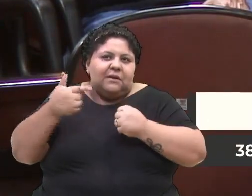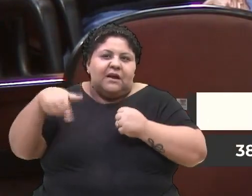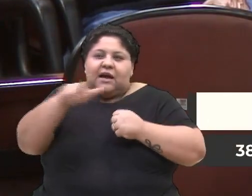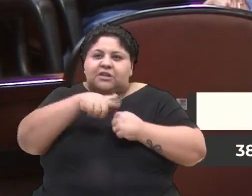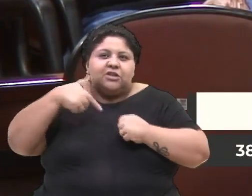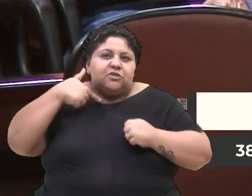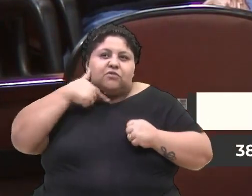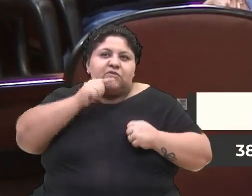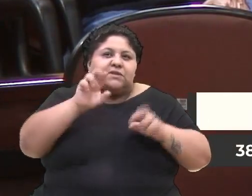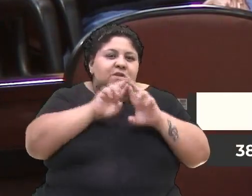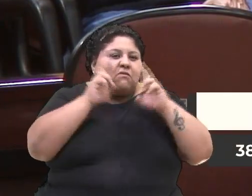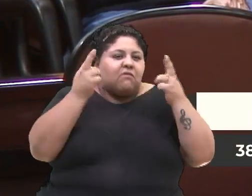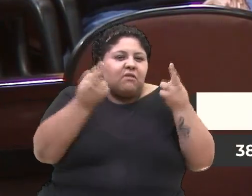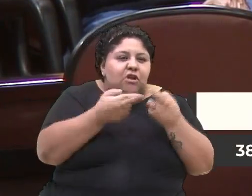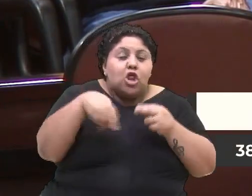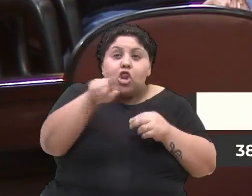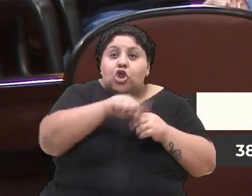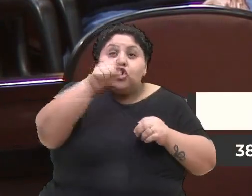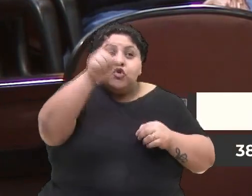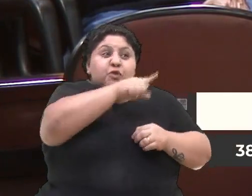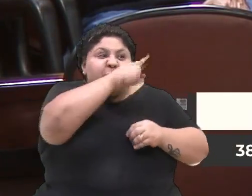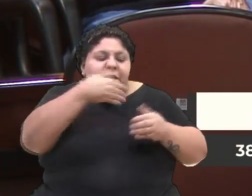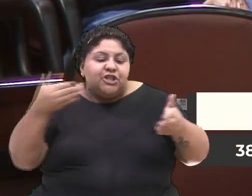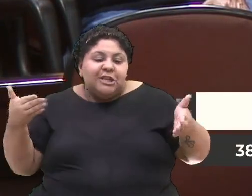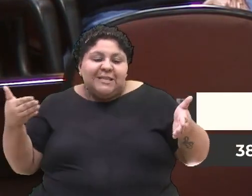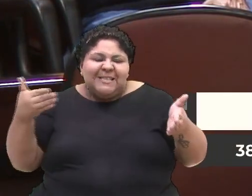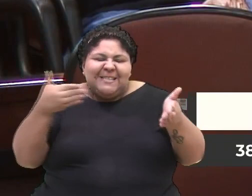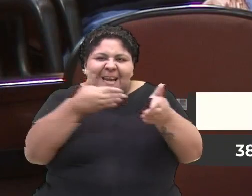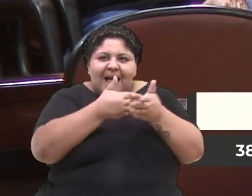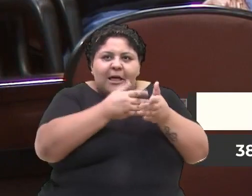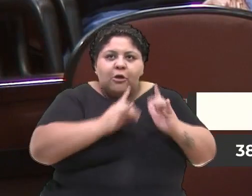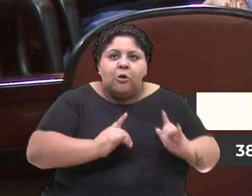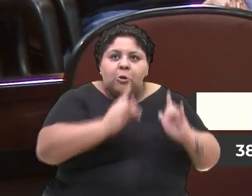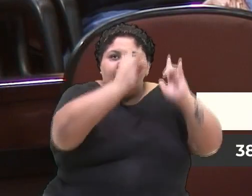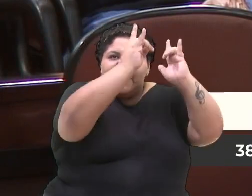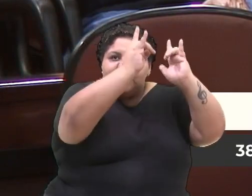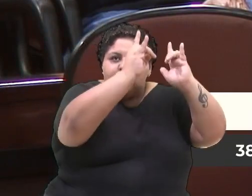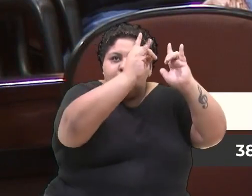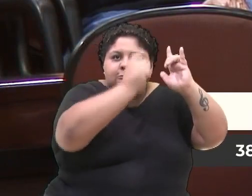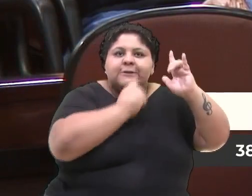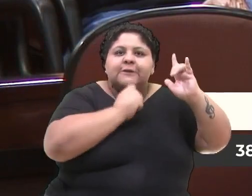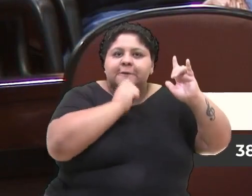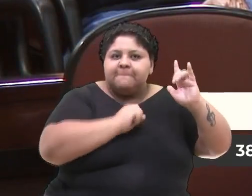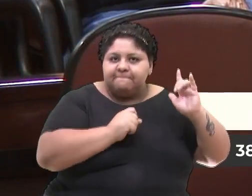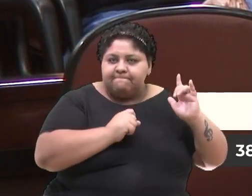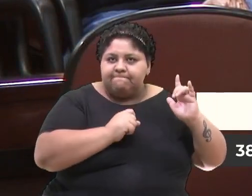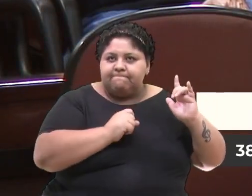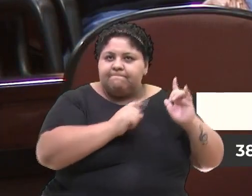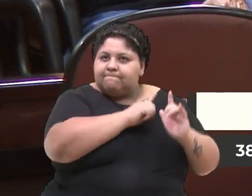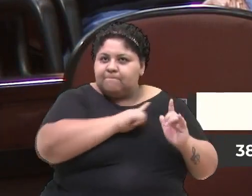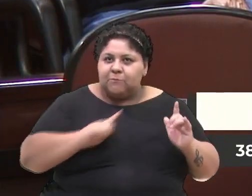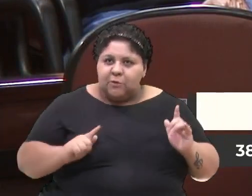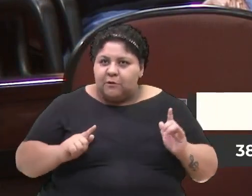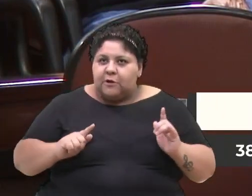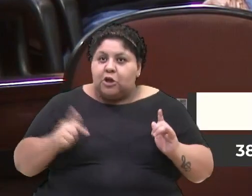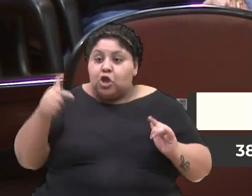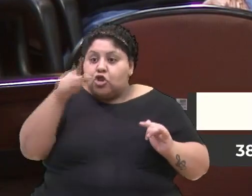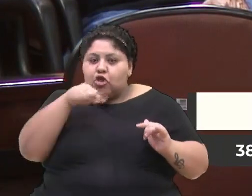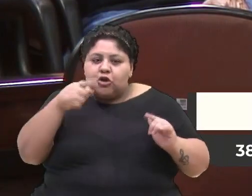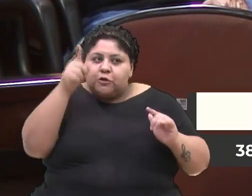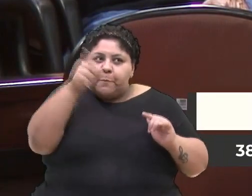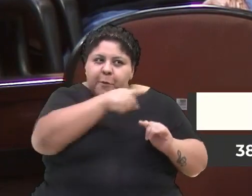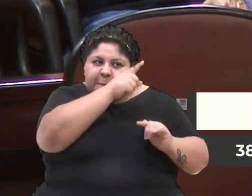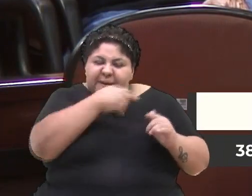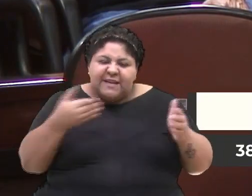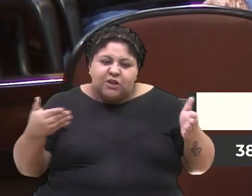Aliás, nós somos proibidos de entrar no prédio da Maesa. Num governo aí recente, nós somos proibidos, a